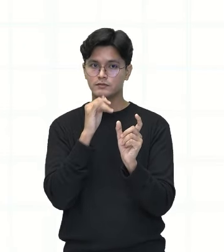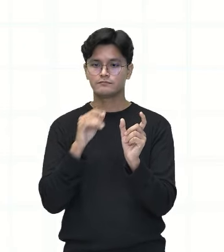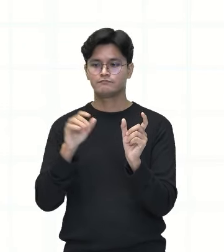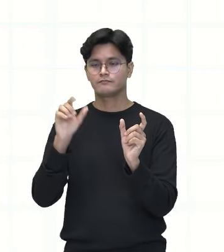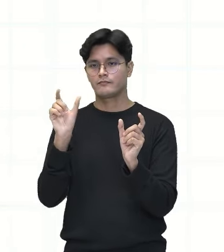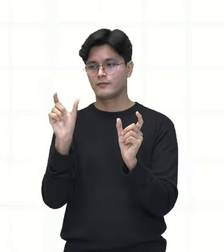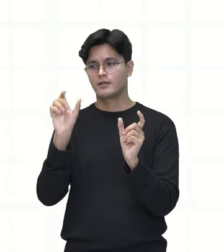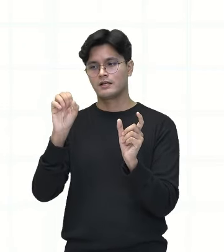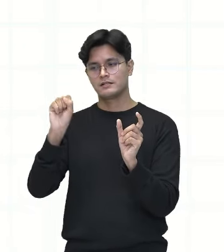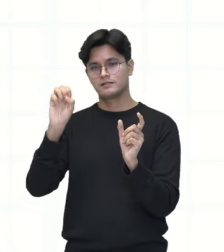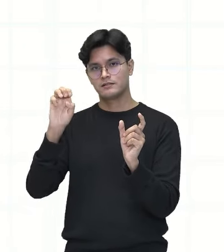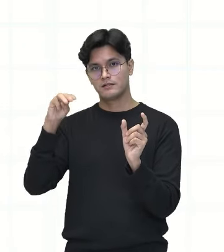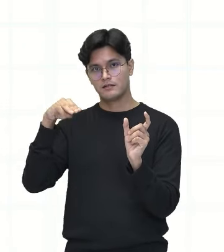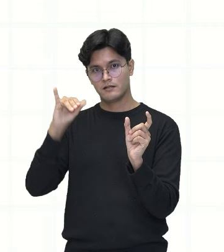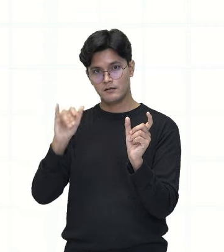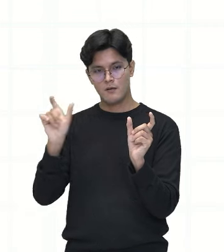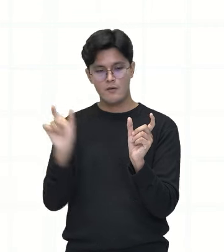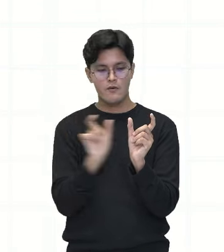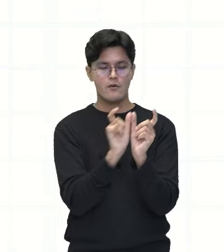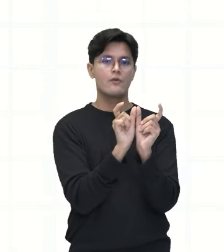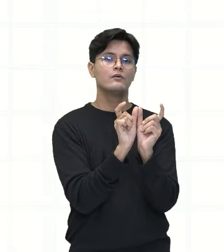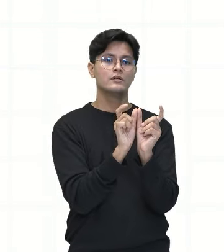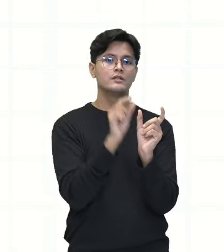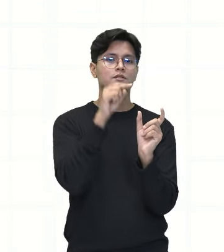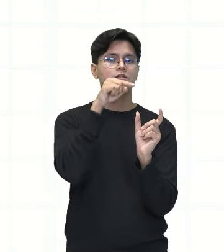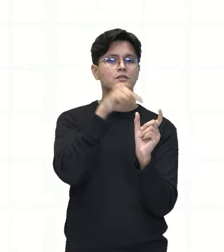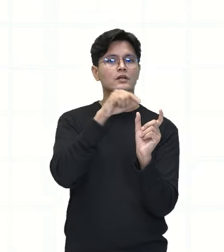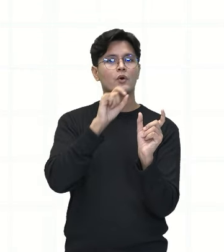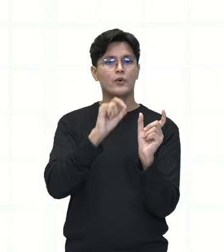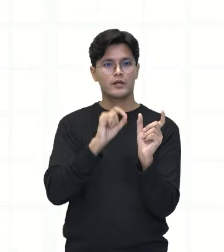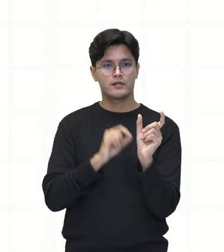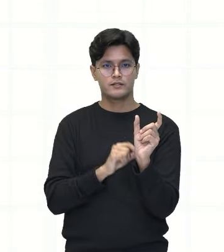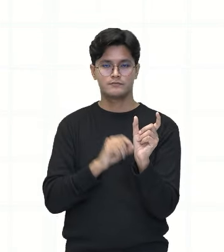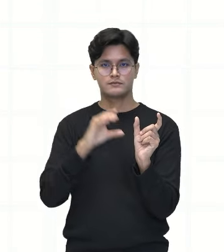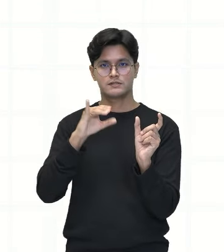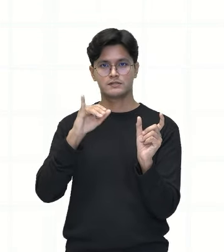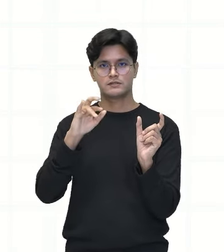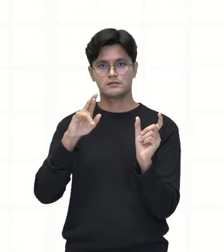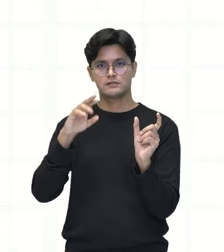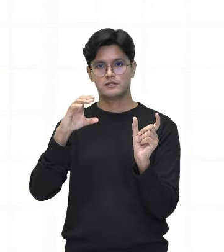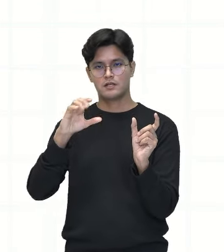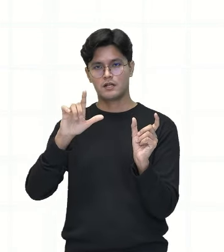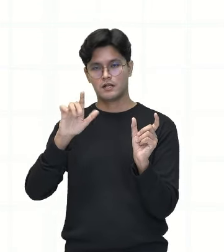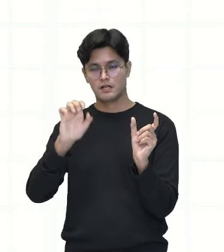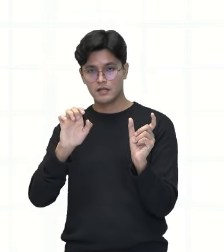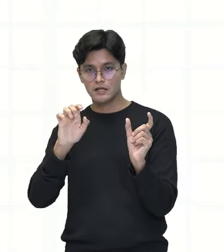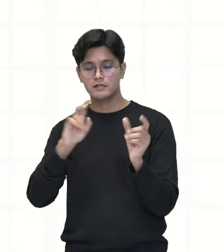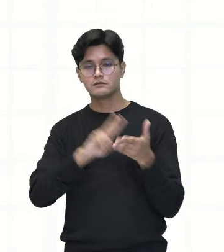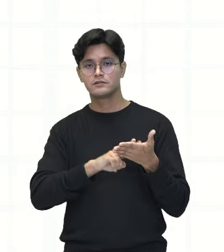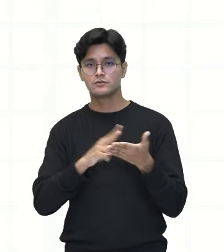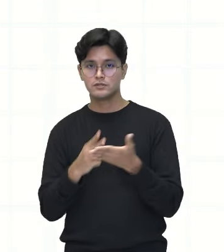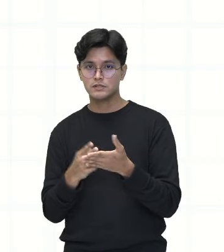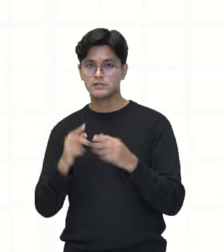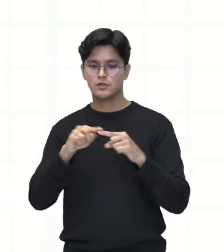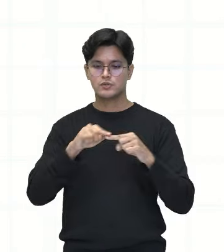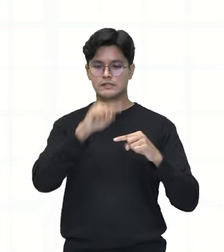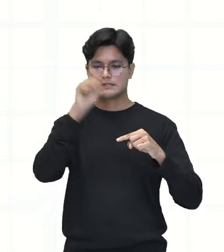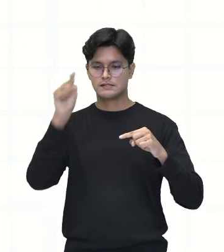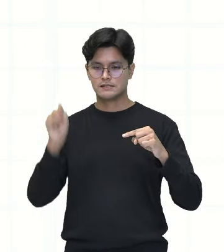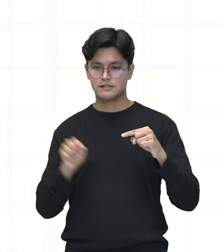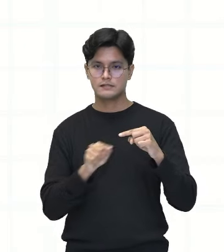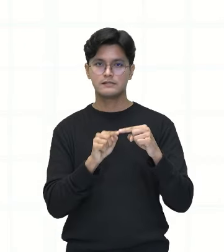meu prefixo. Agora ele vai ser unido ao que palavra? Circle, que é círculo. Então, esse círculo